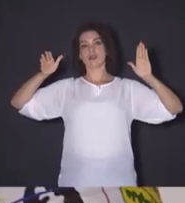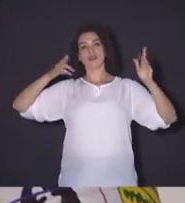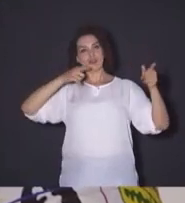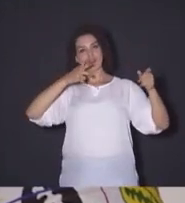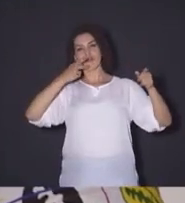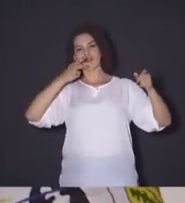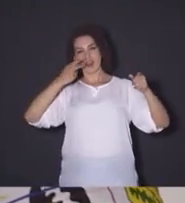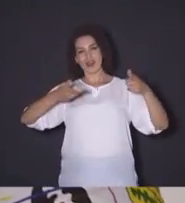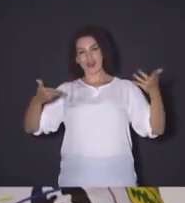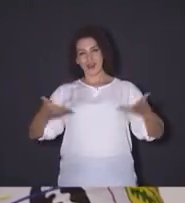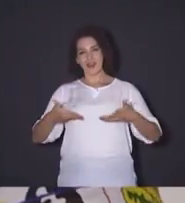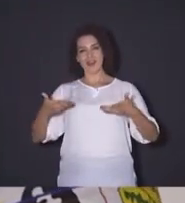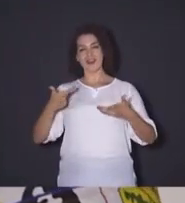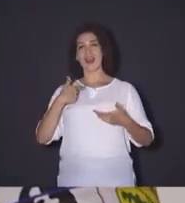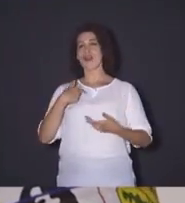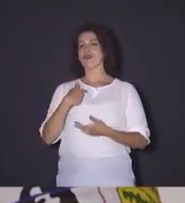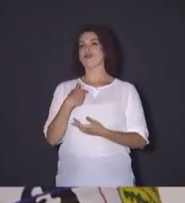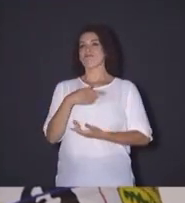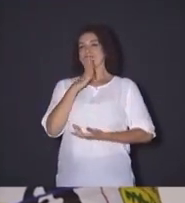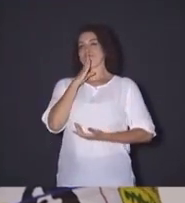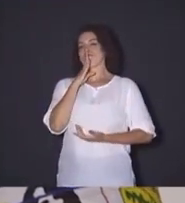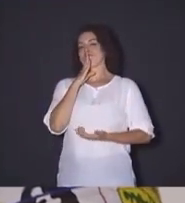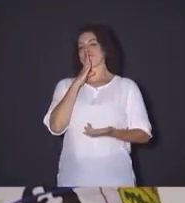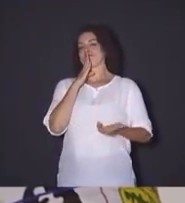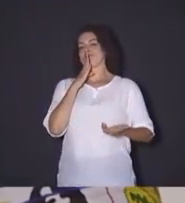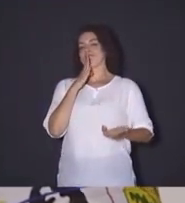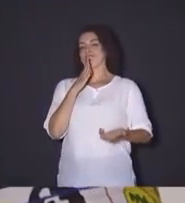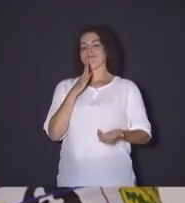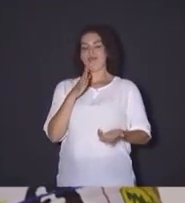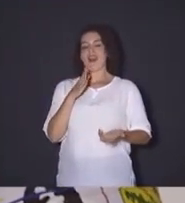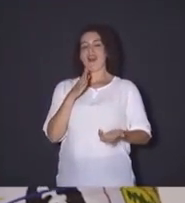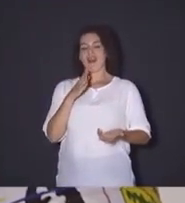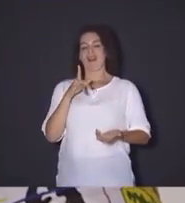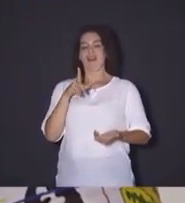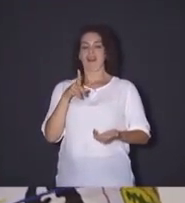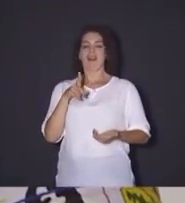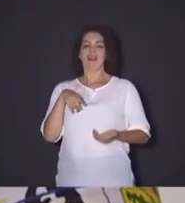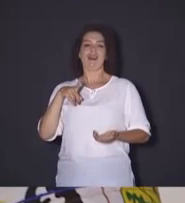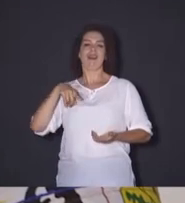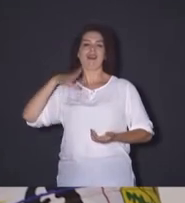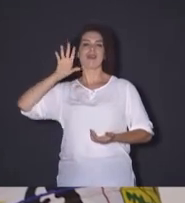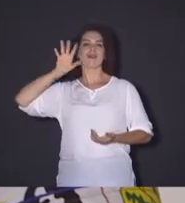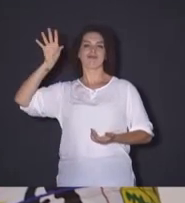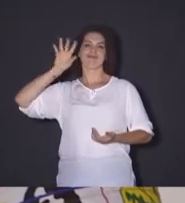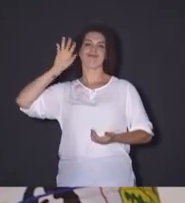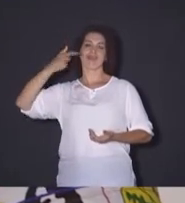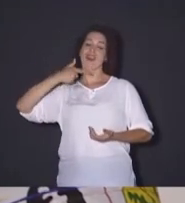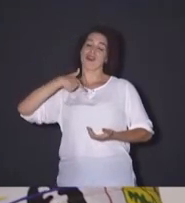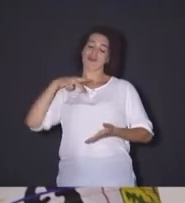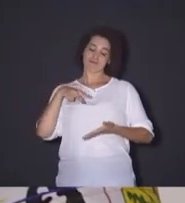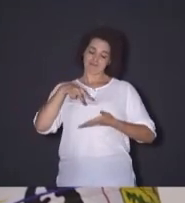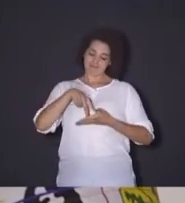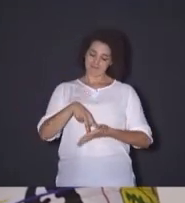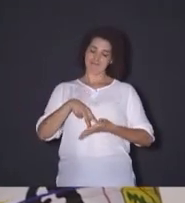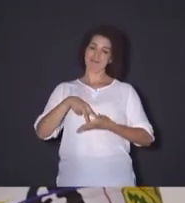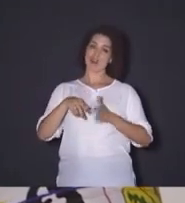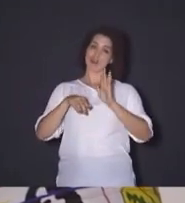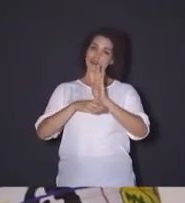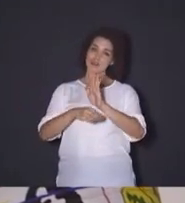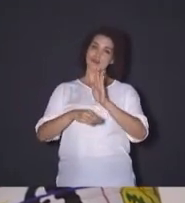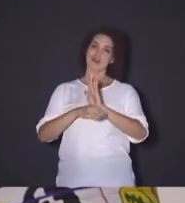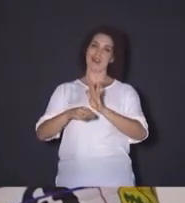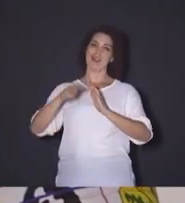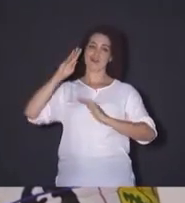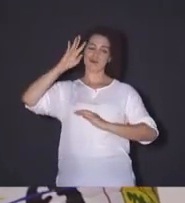falando eu fico até sem palavras é realmente um sonho certo estou aqui para ajudar nesse sonho para